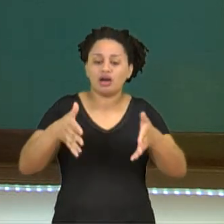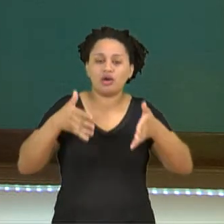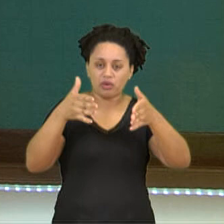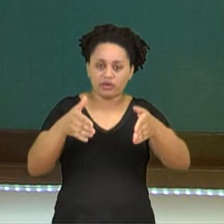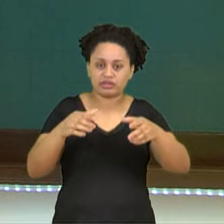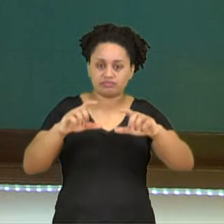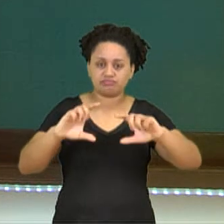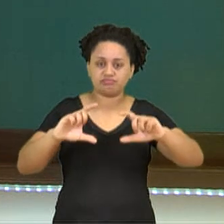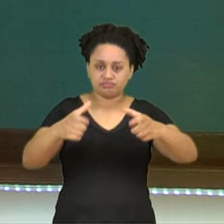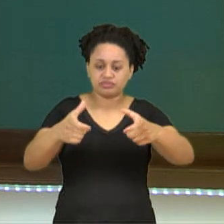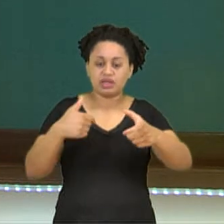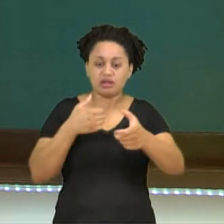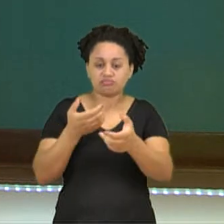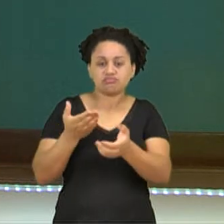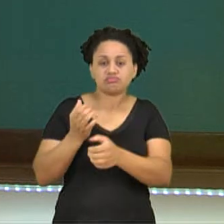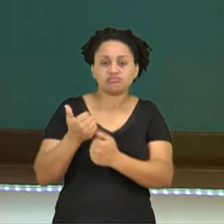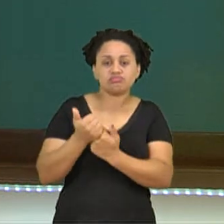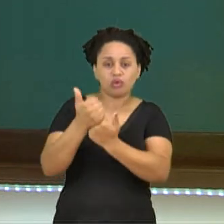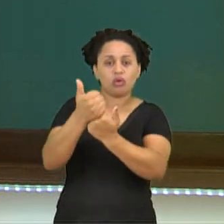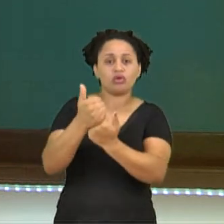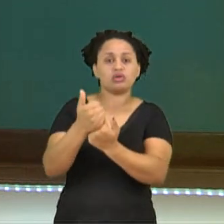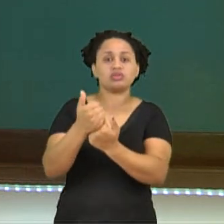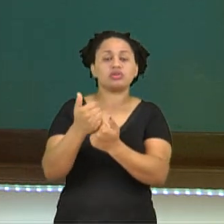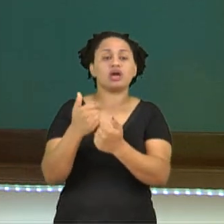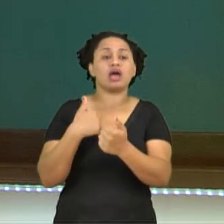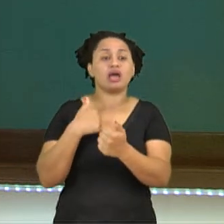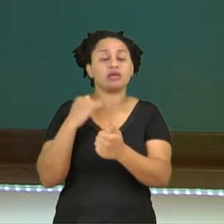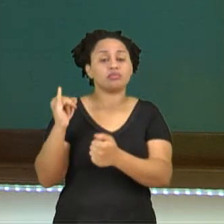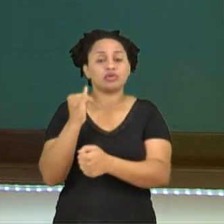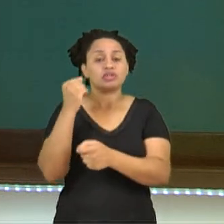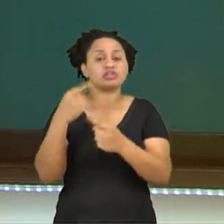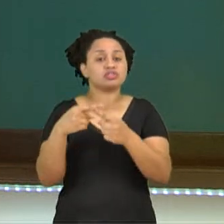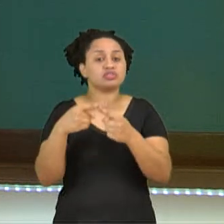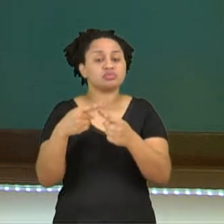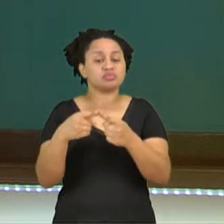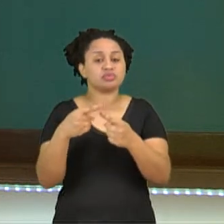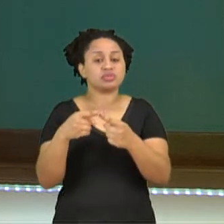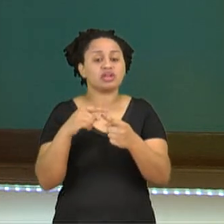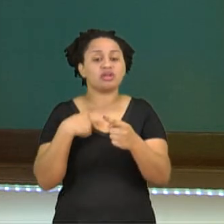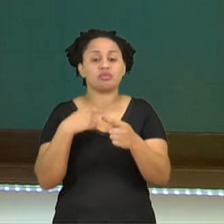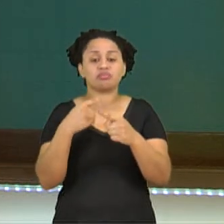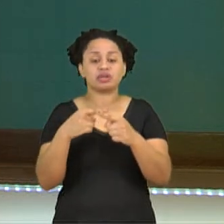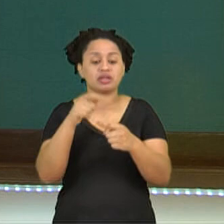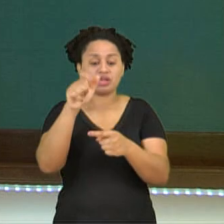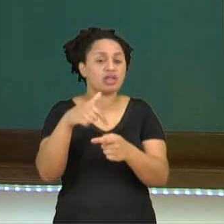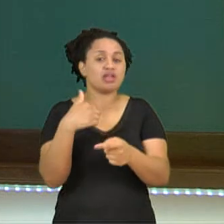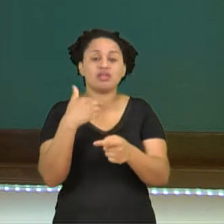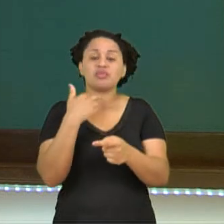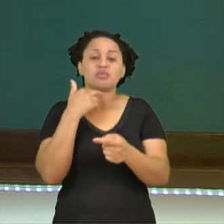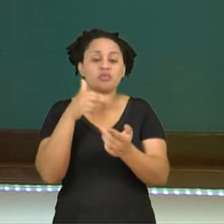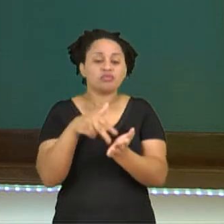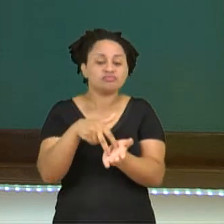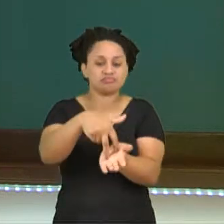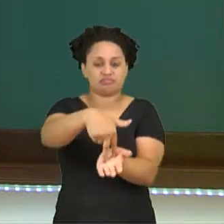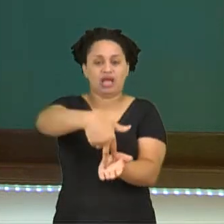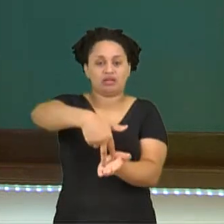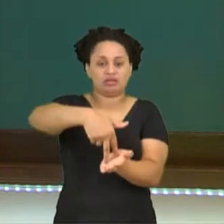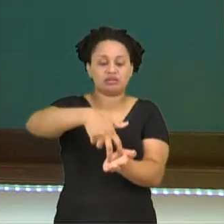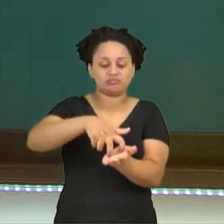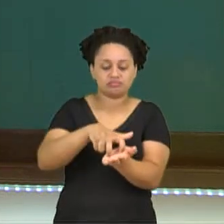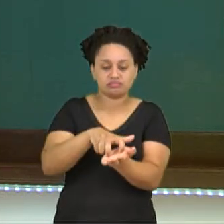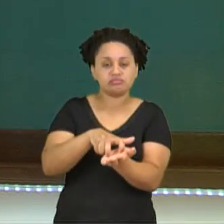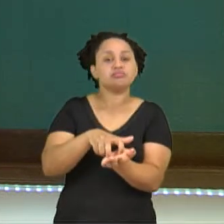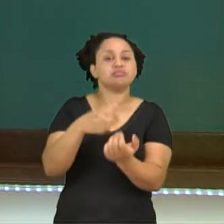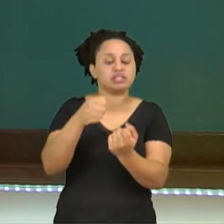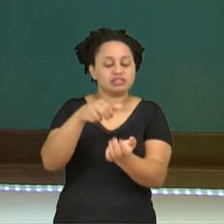pode ficar em pé na cadeira, subir, né? Ficar fora do